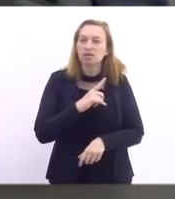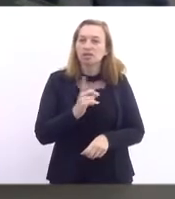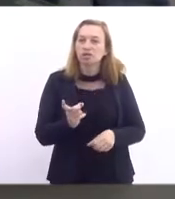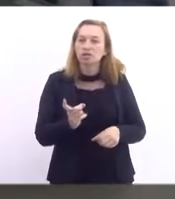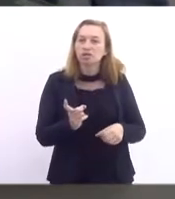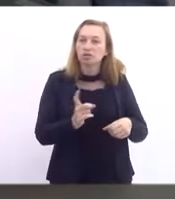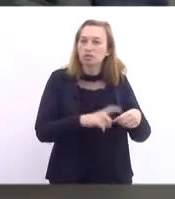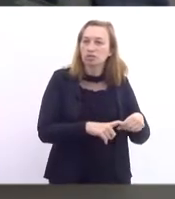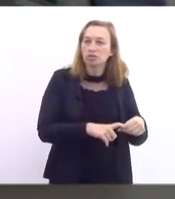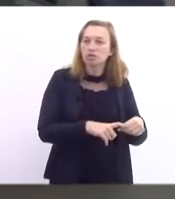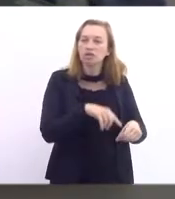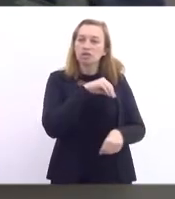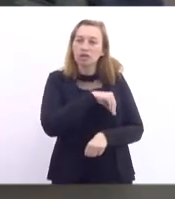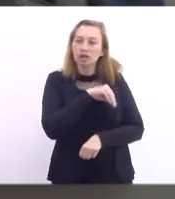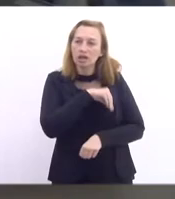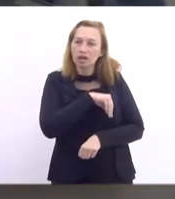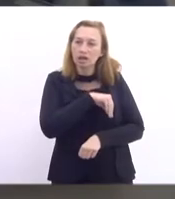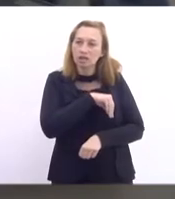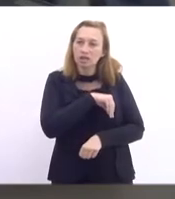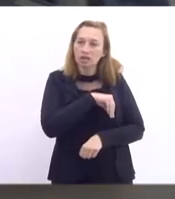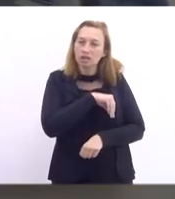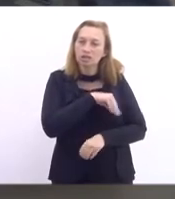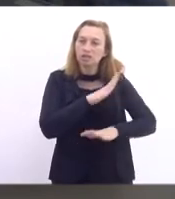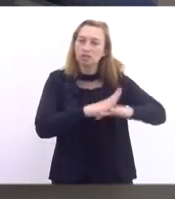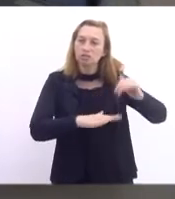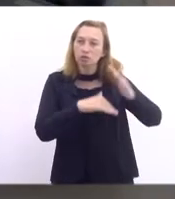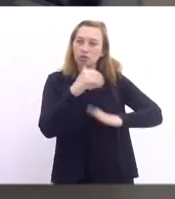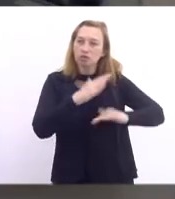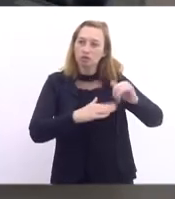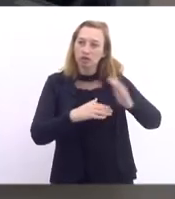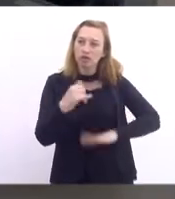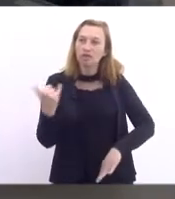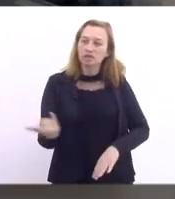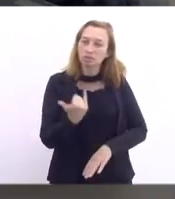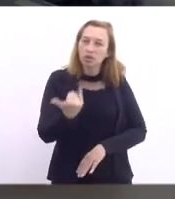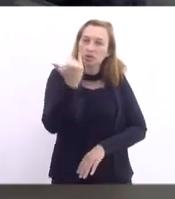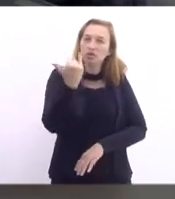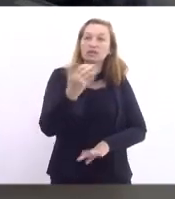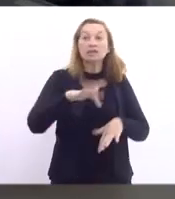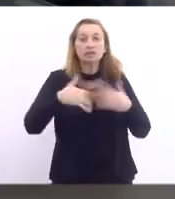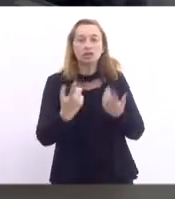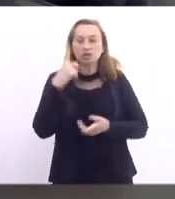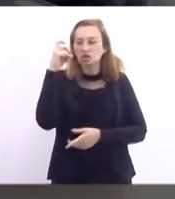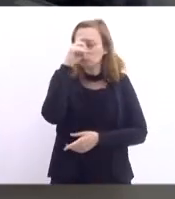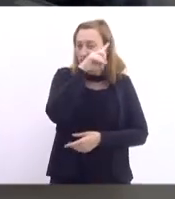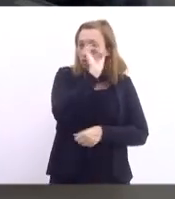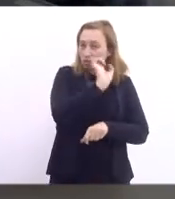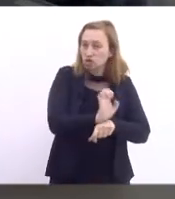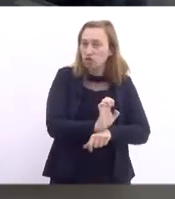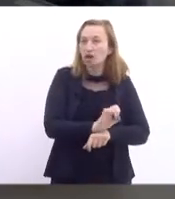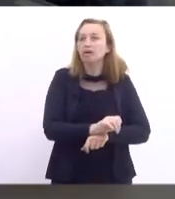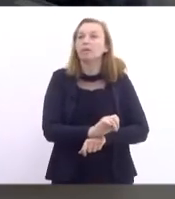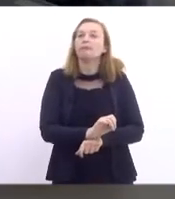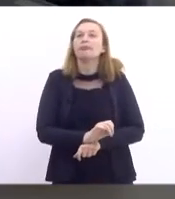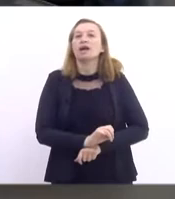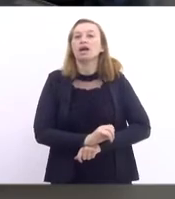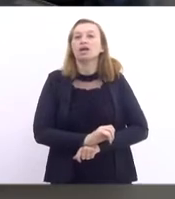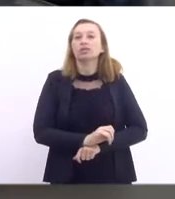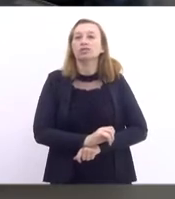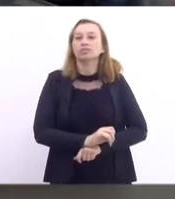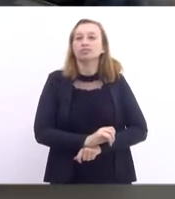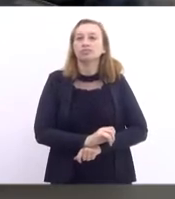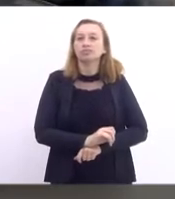de carreras com essa importância né então é difícil para o estado é